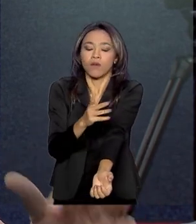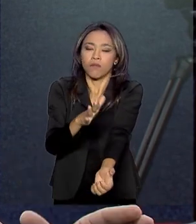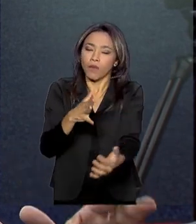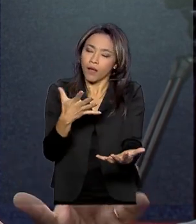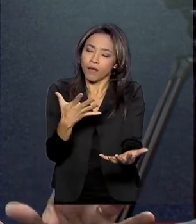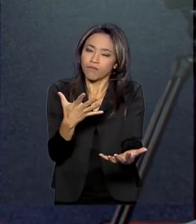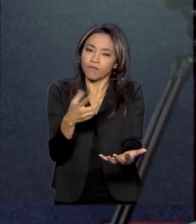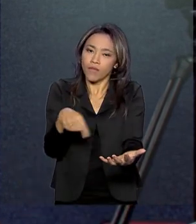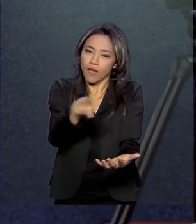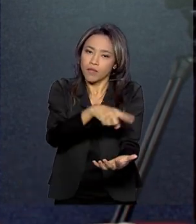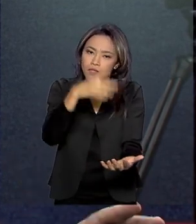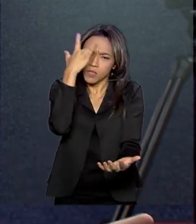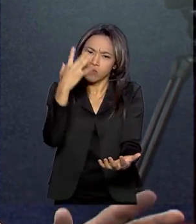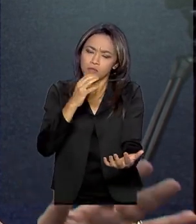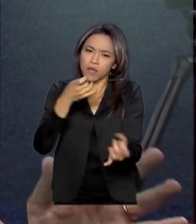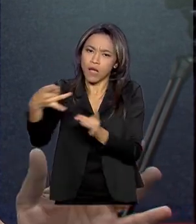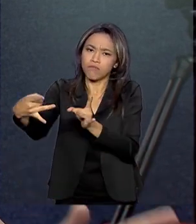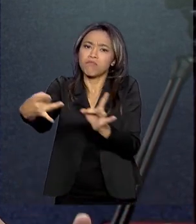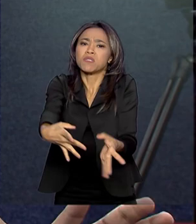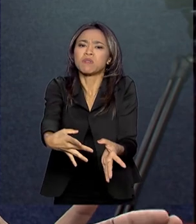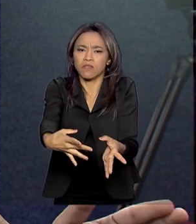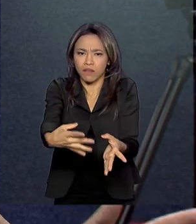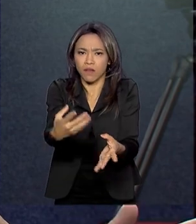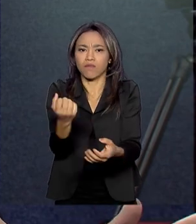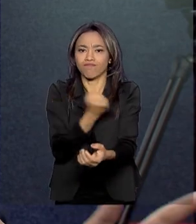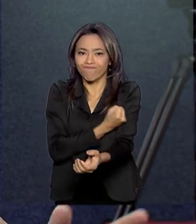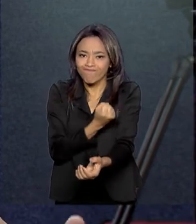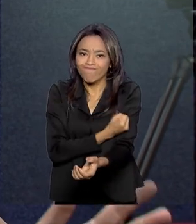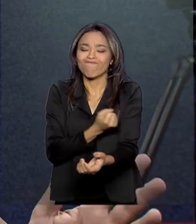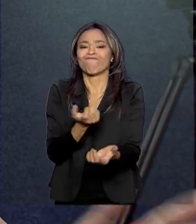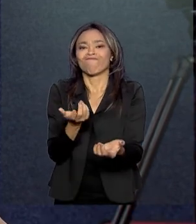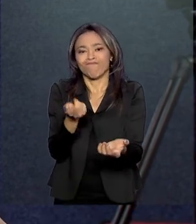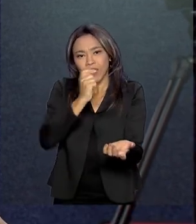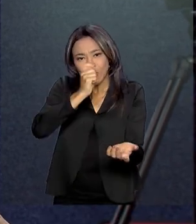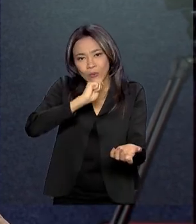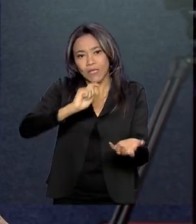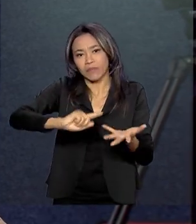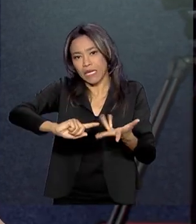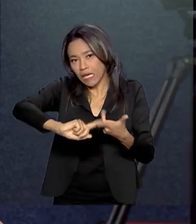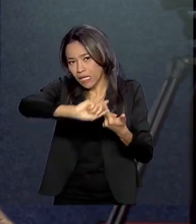de recuperação e condições de saírem da dependência química. Obrigado. Obrigado. Obrigado.